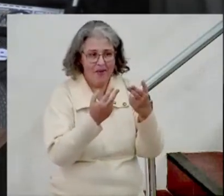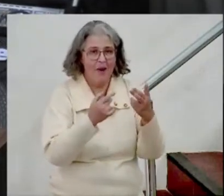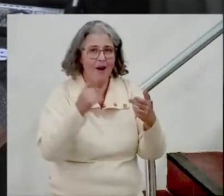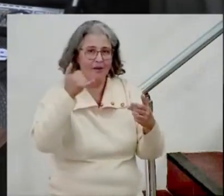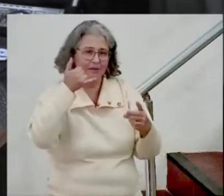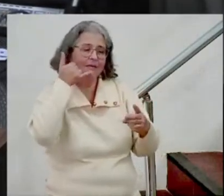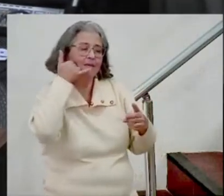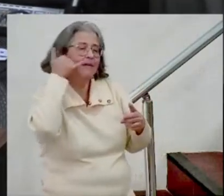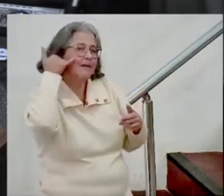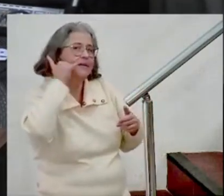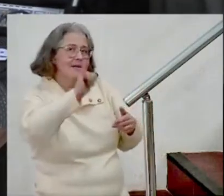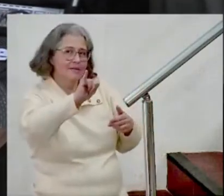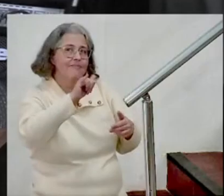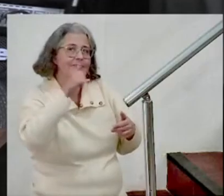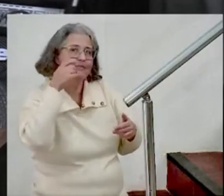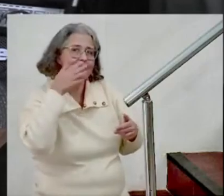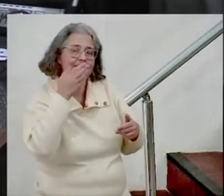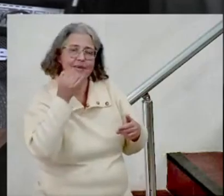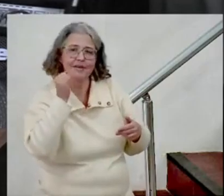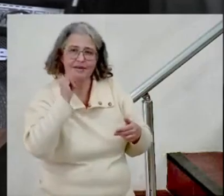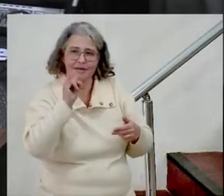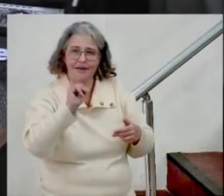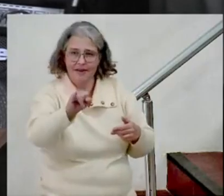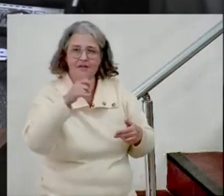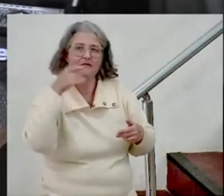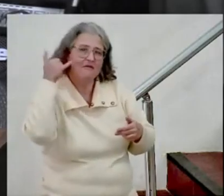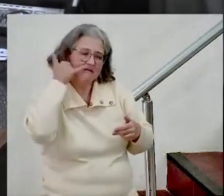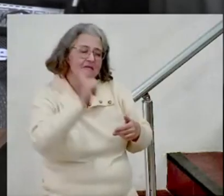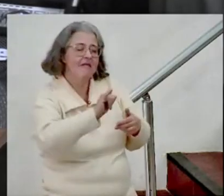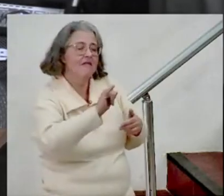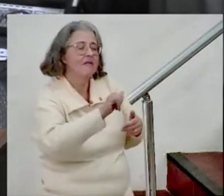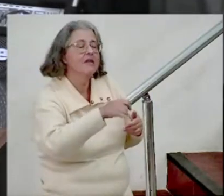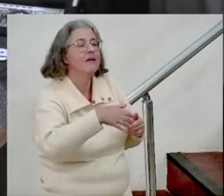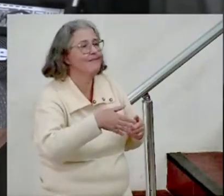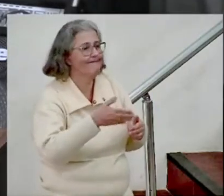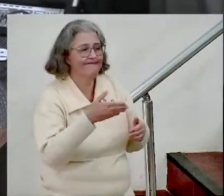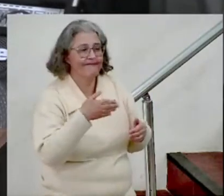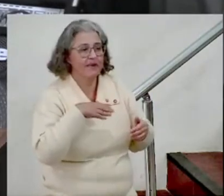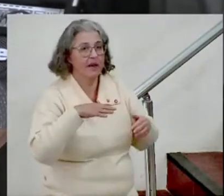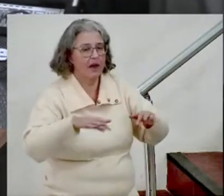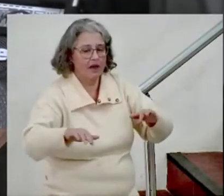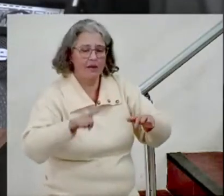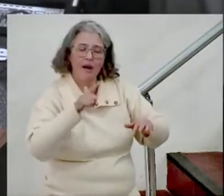com Acás: você não quis confiar em mim, nas águas brandas